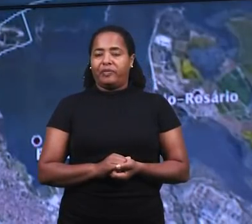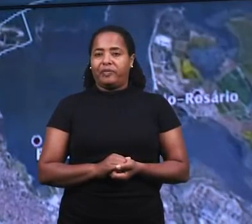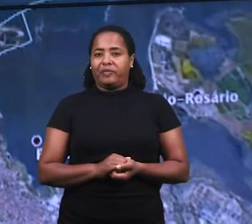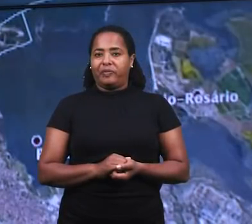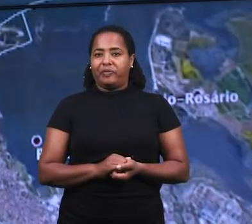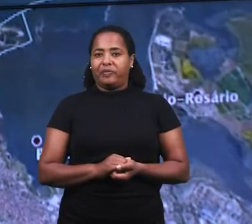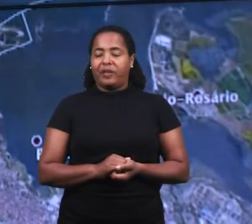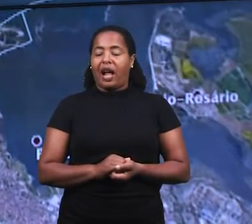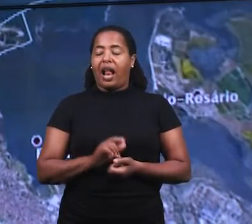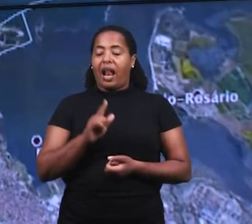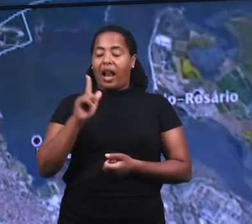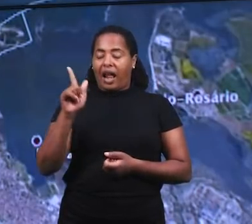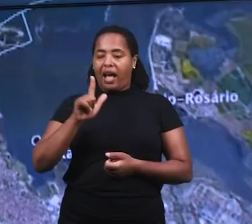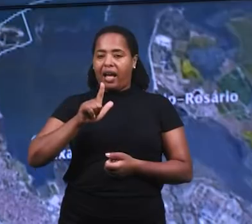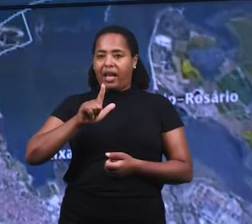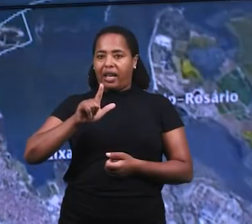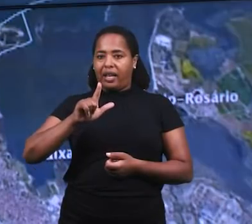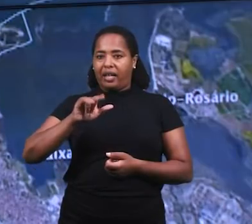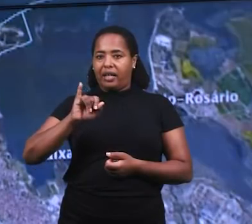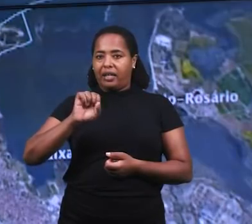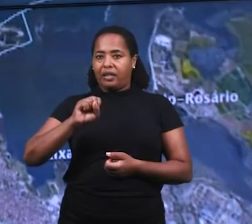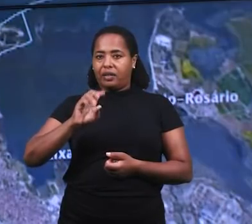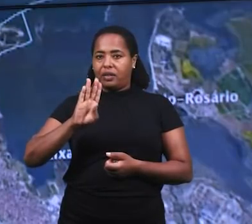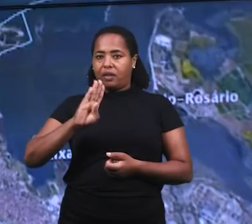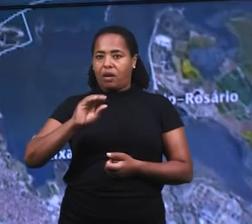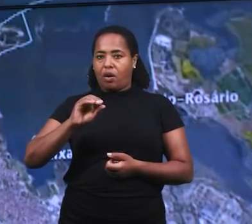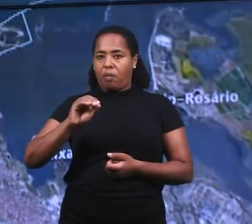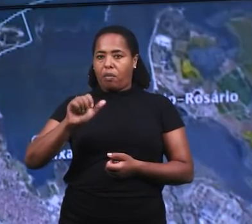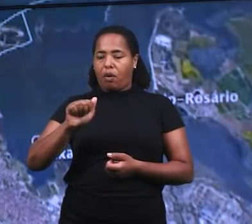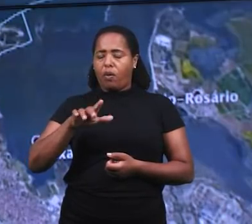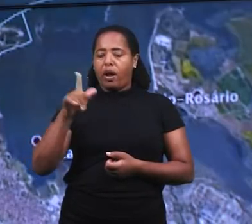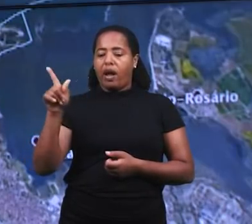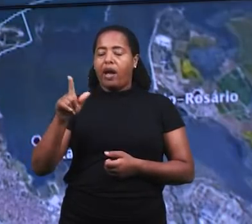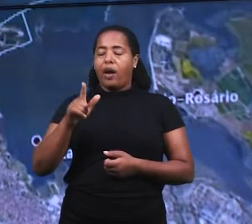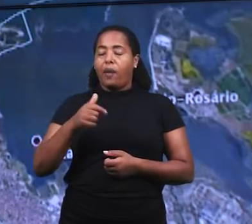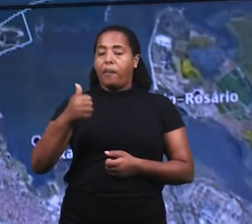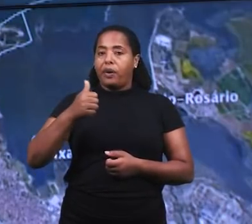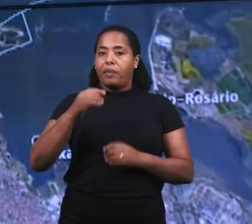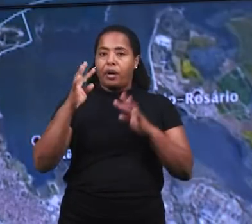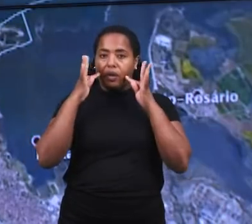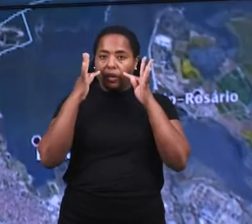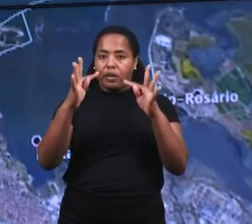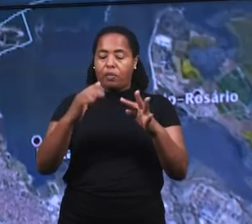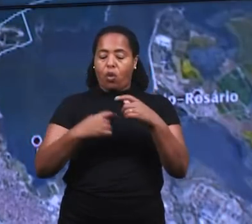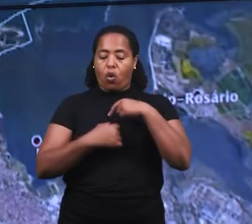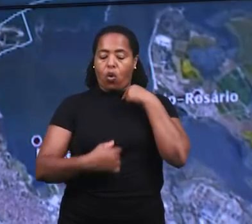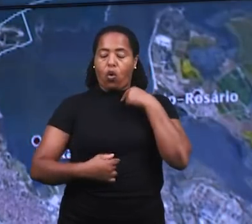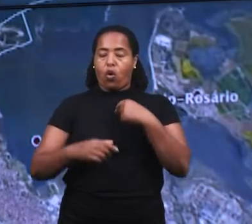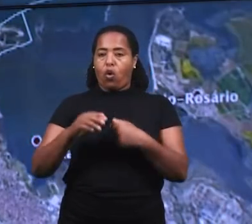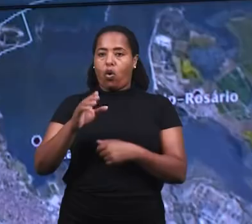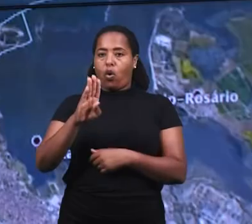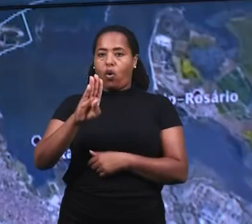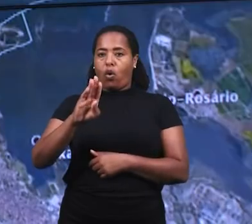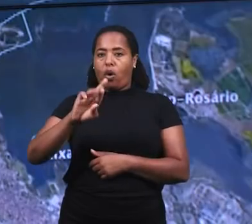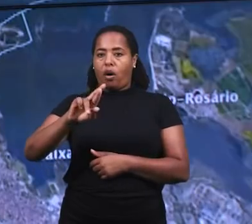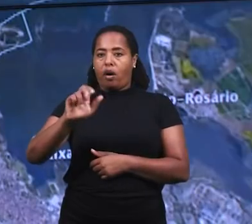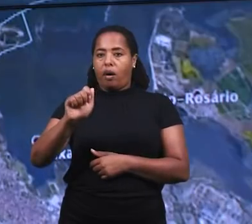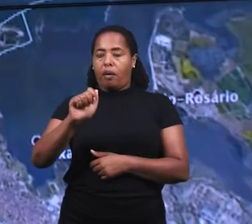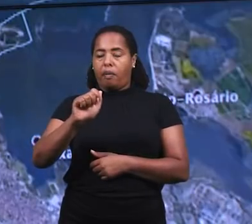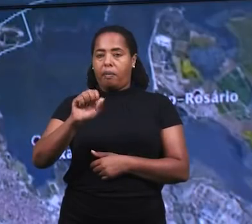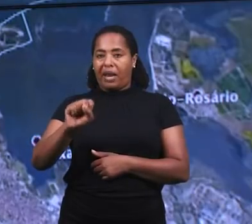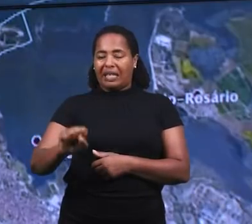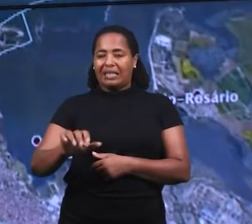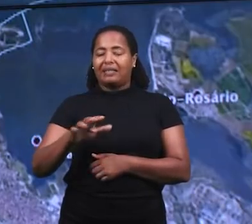também assim da igreja de Porto. E ali na igreja de Lisboa, quem vai dar o primeiro testemunho é o nosso irmão obreiro, é